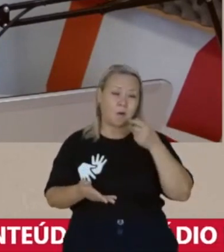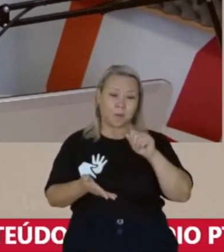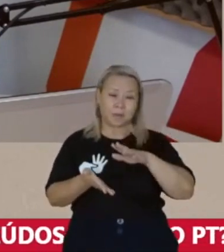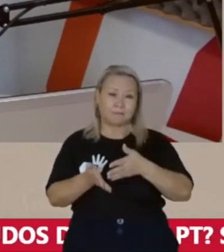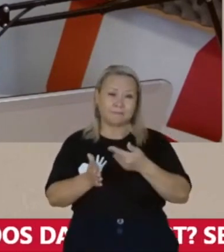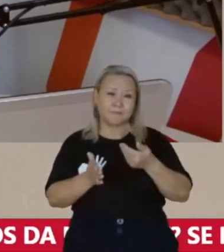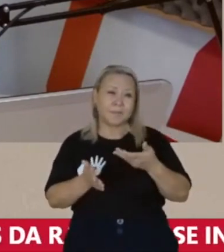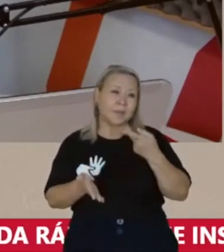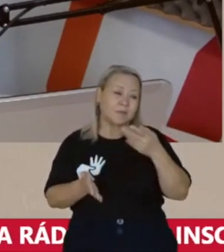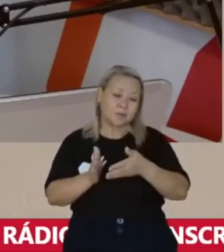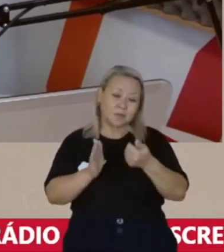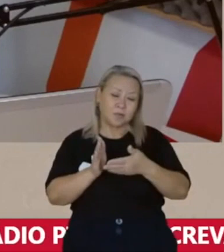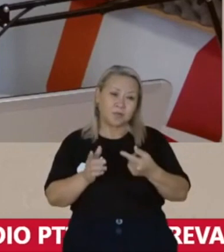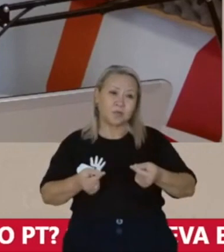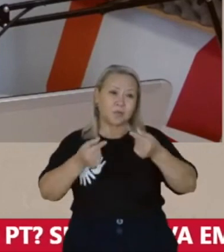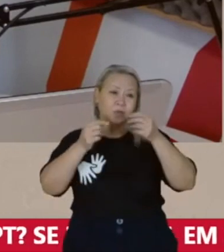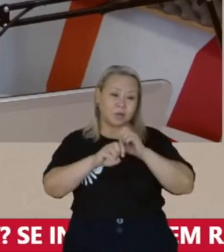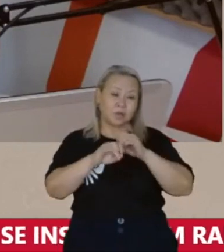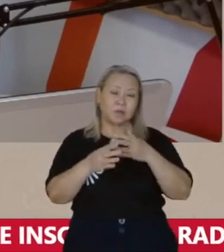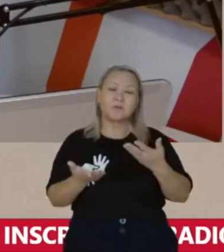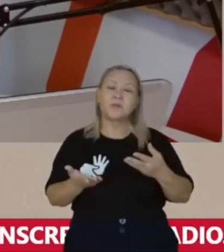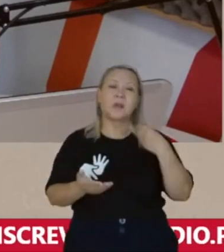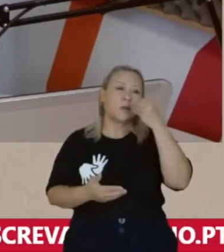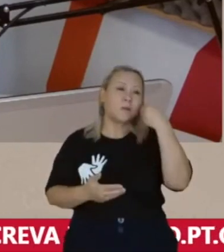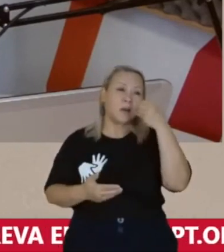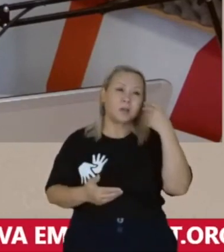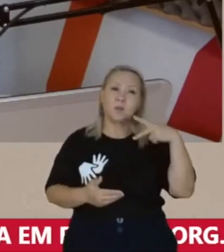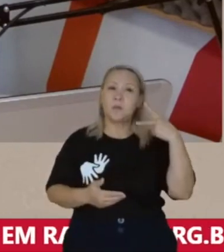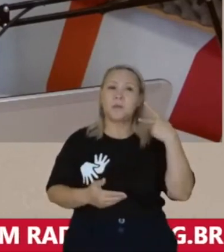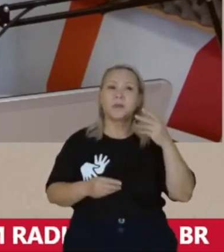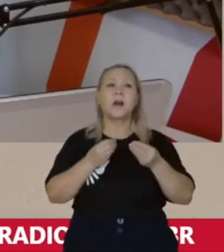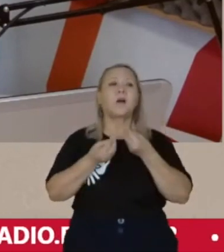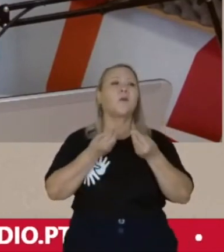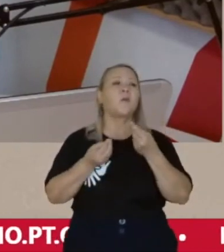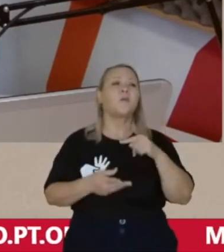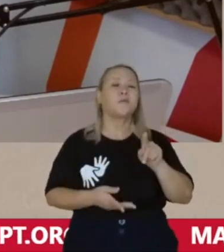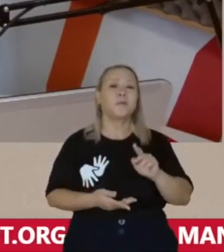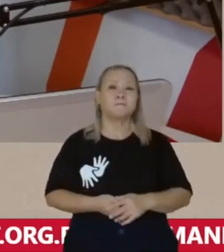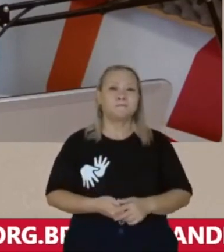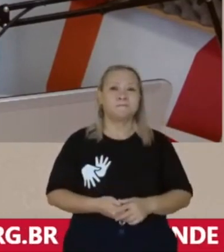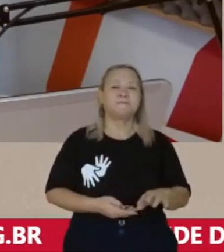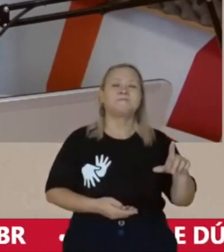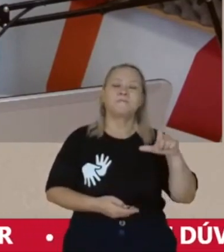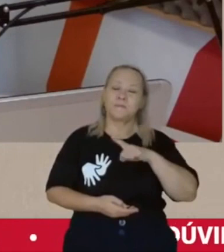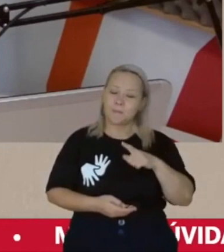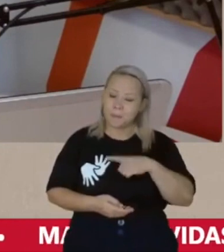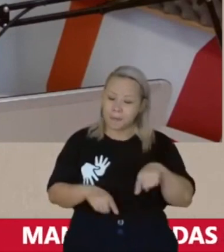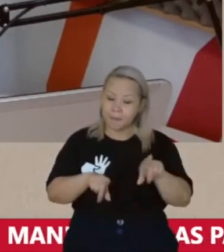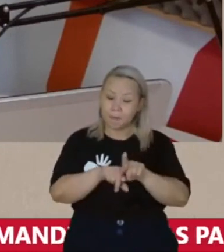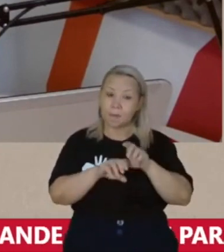Como é que foi para você essa experiência como parlamentar? Thaís, eu tenho também, como